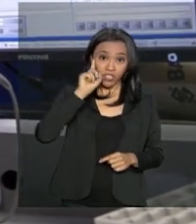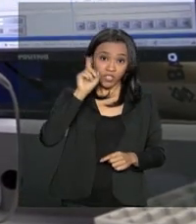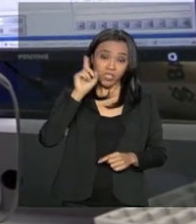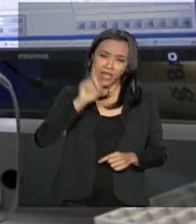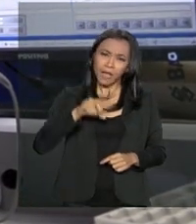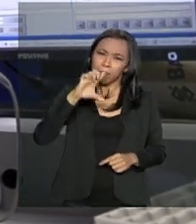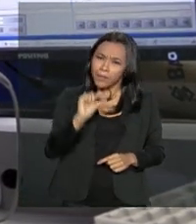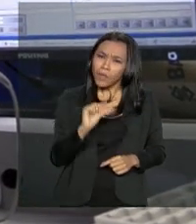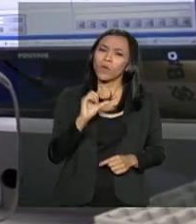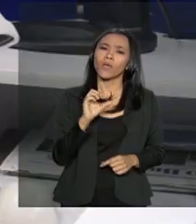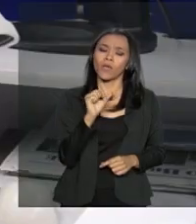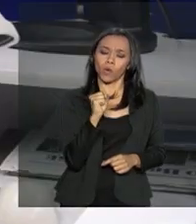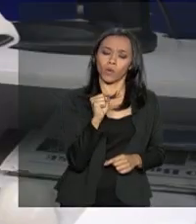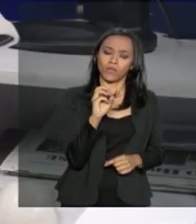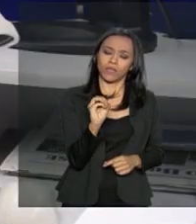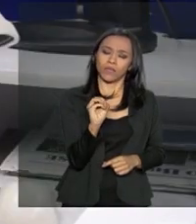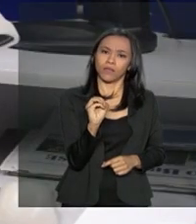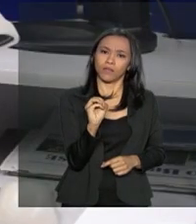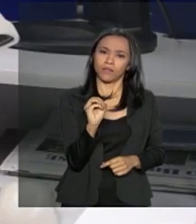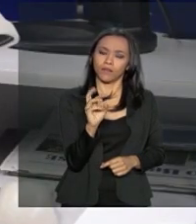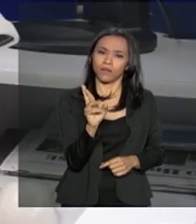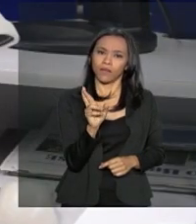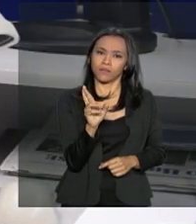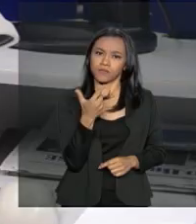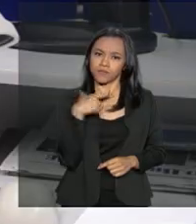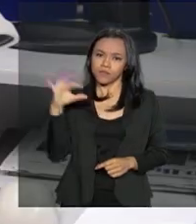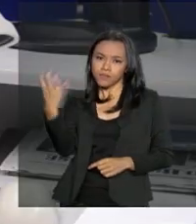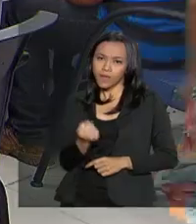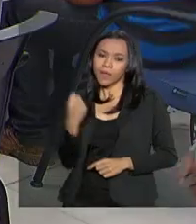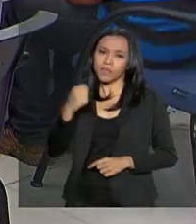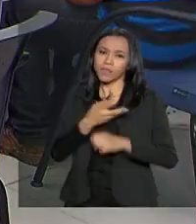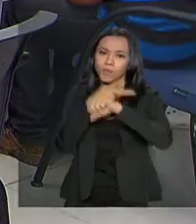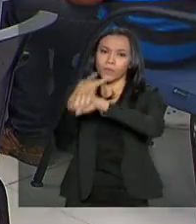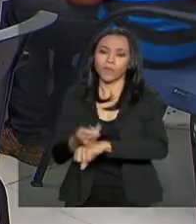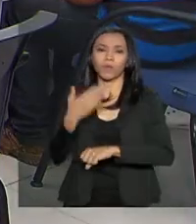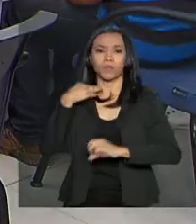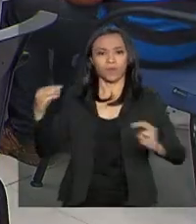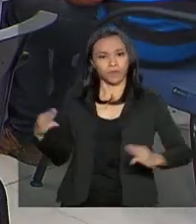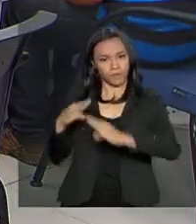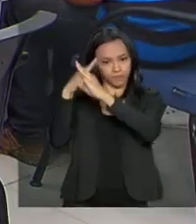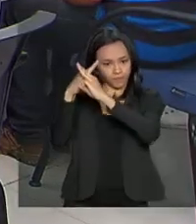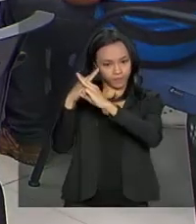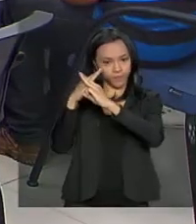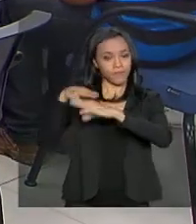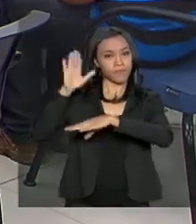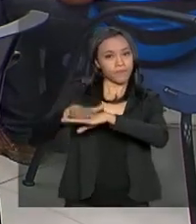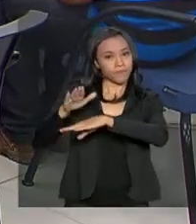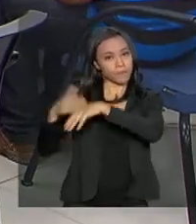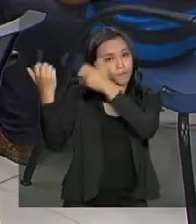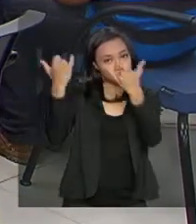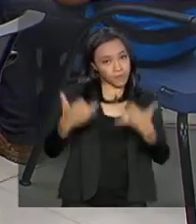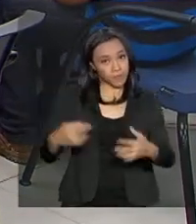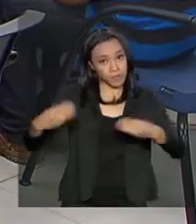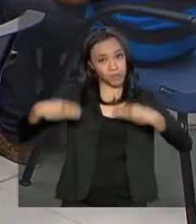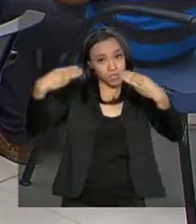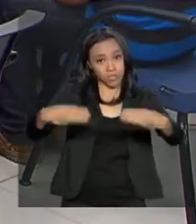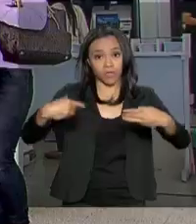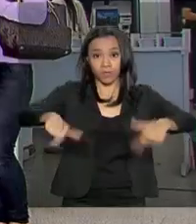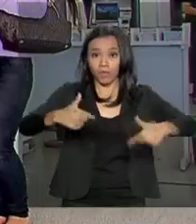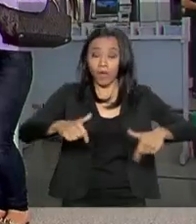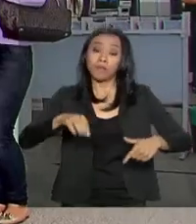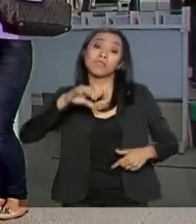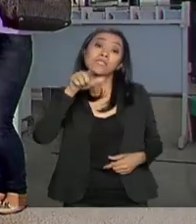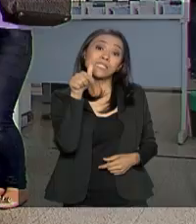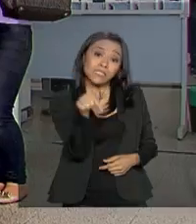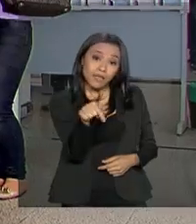de 80 reais para sacar é preciso procurar uma agência da caixa econômica federal segundo o ministério do trabalho 7 por cento